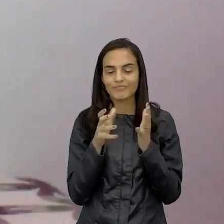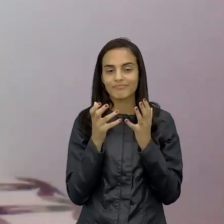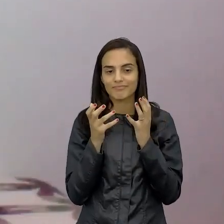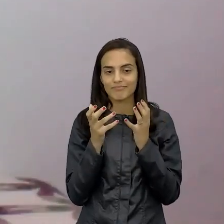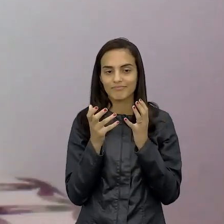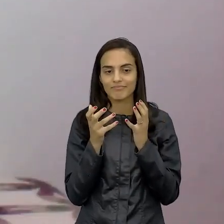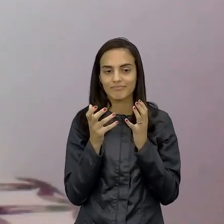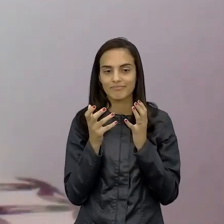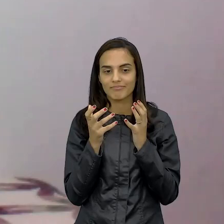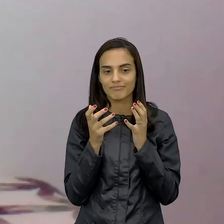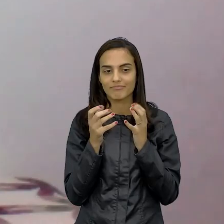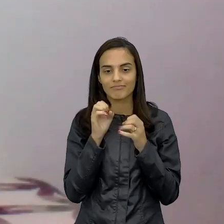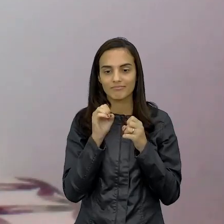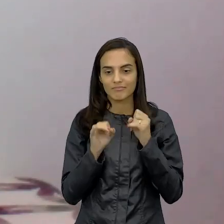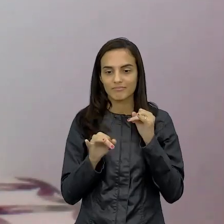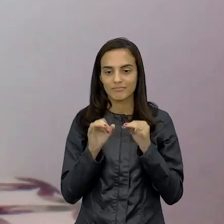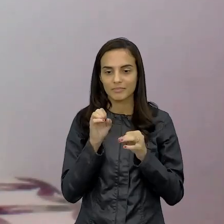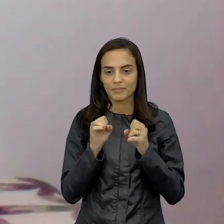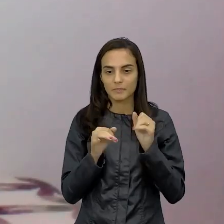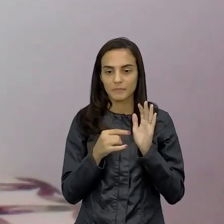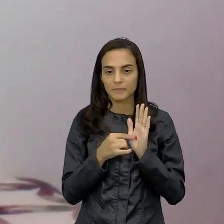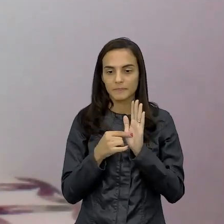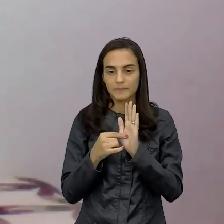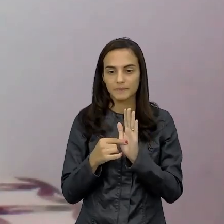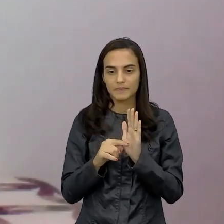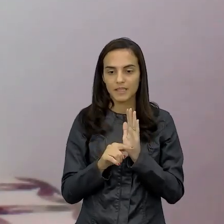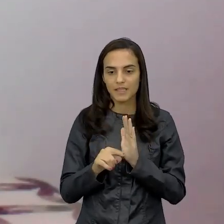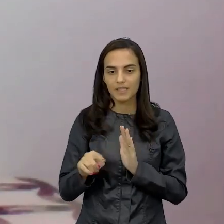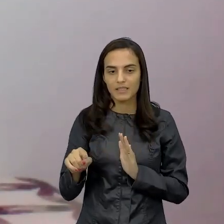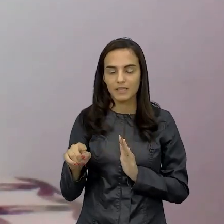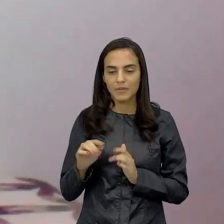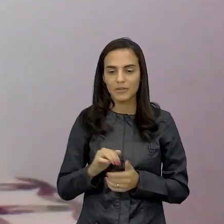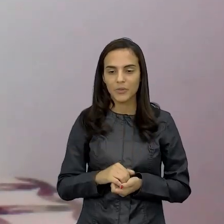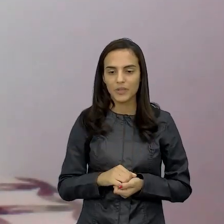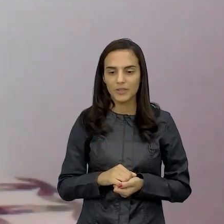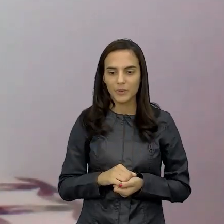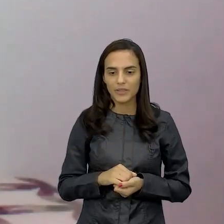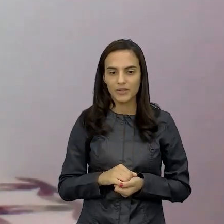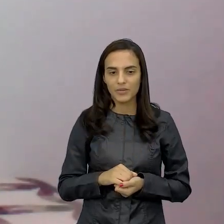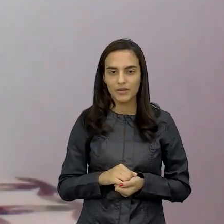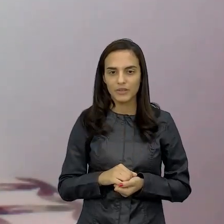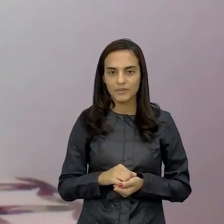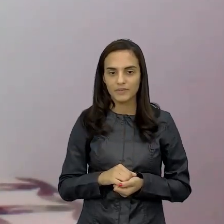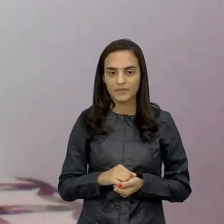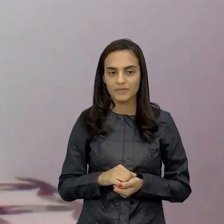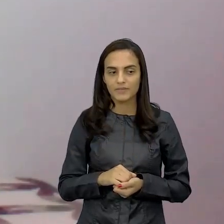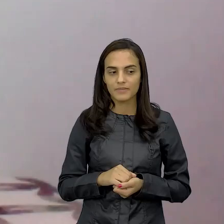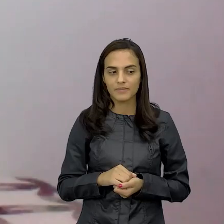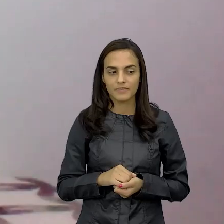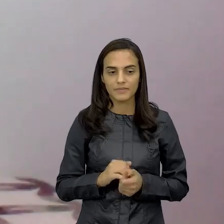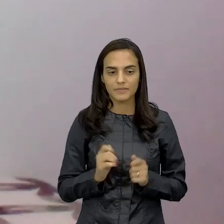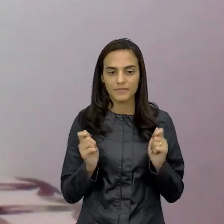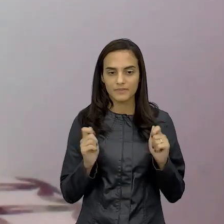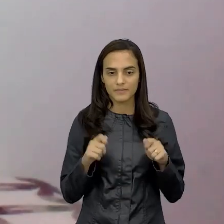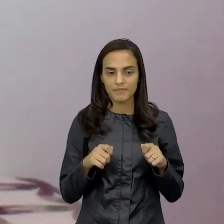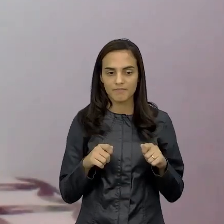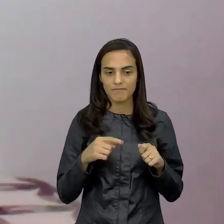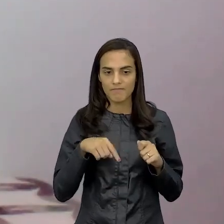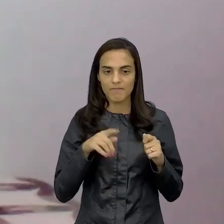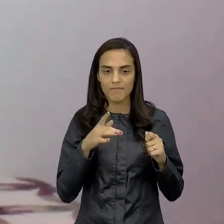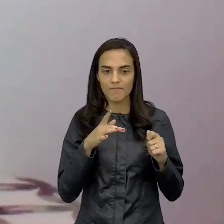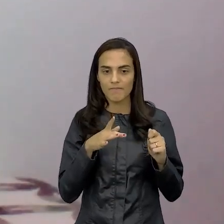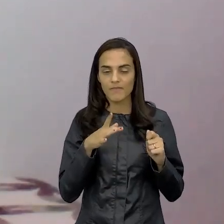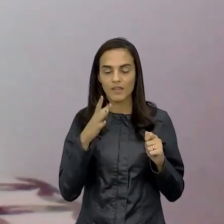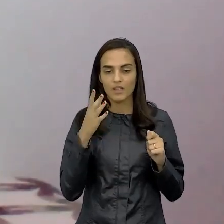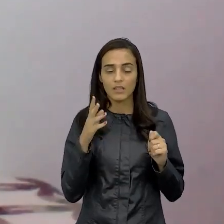gostaria de apresentar para vocês, e estaremos aqui provavelmente